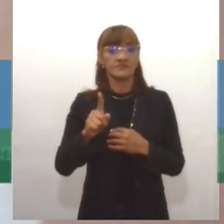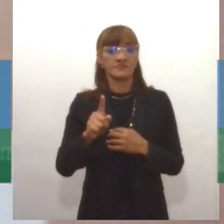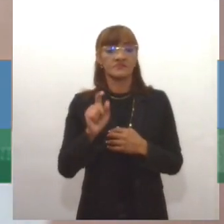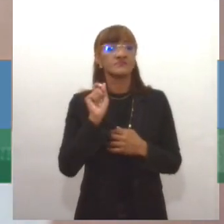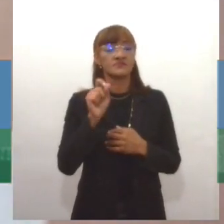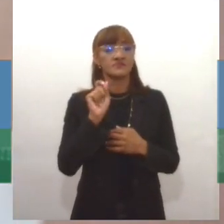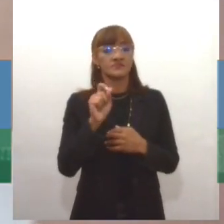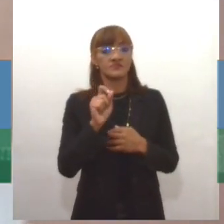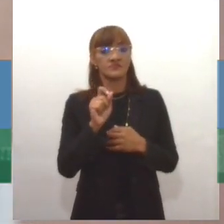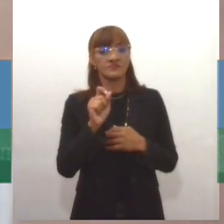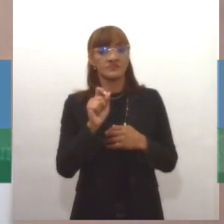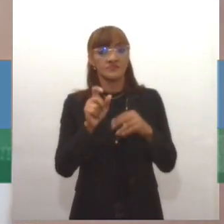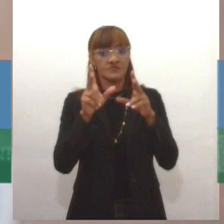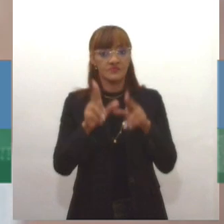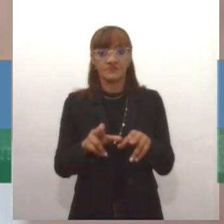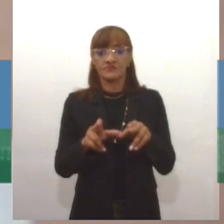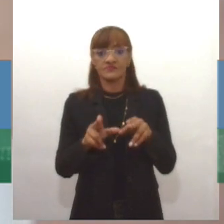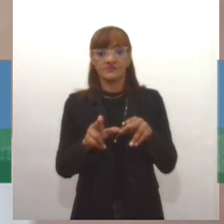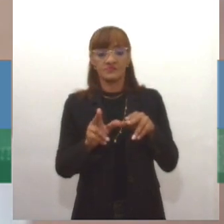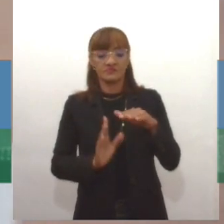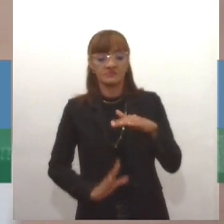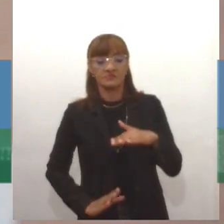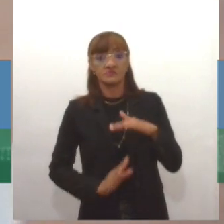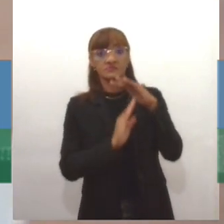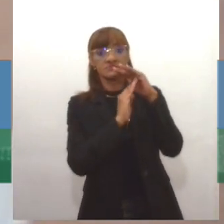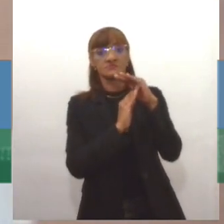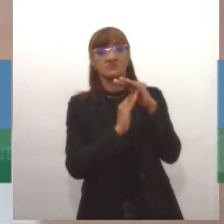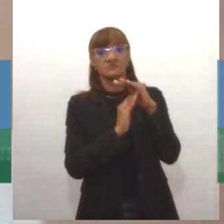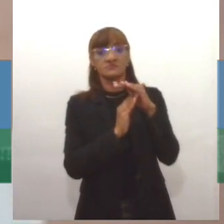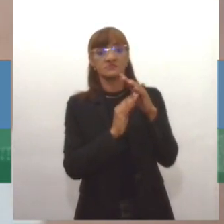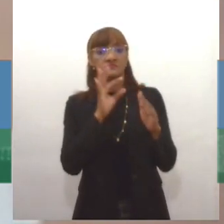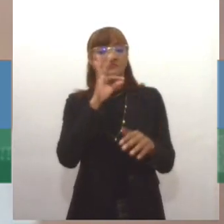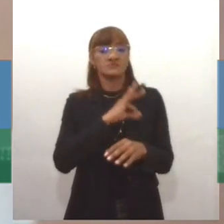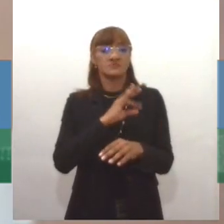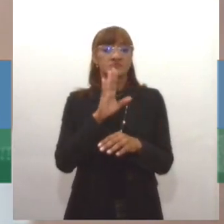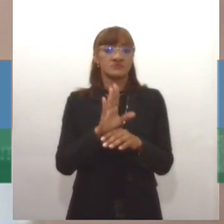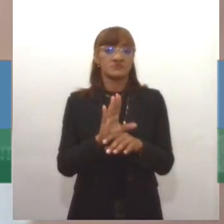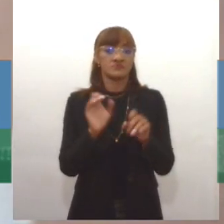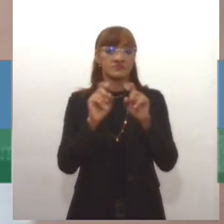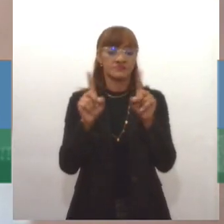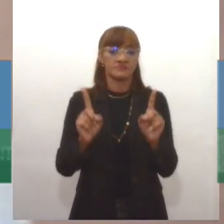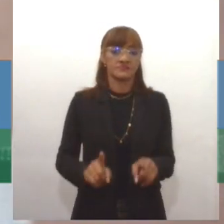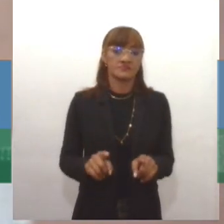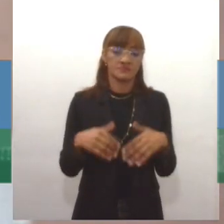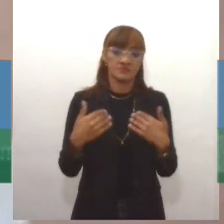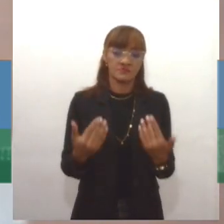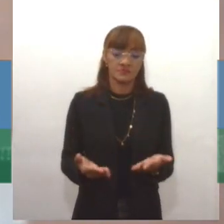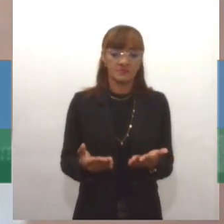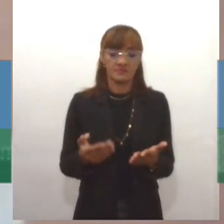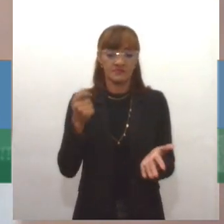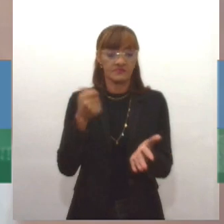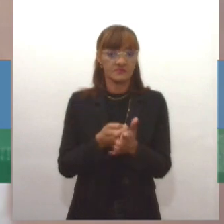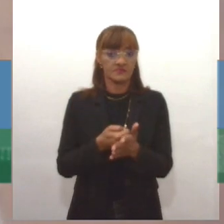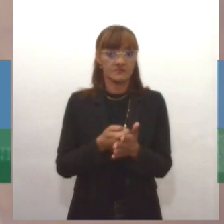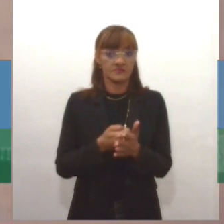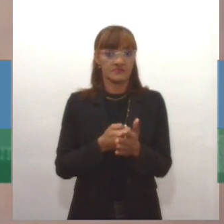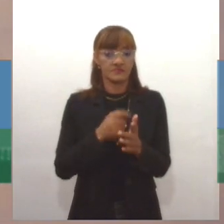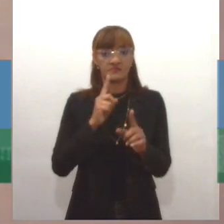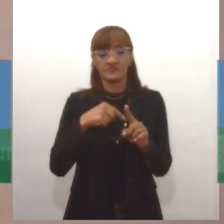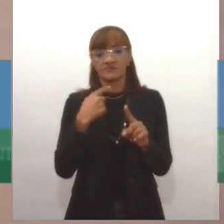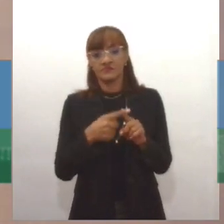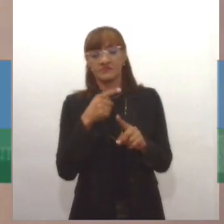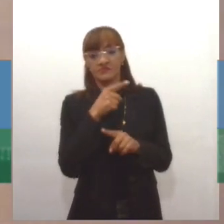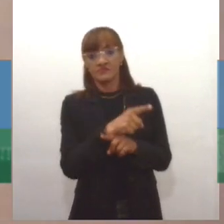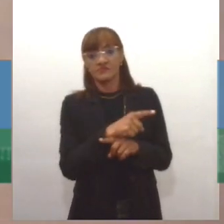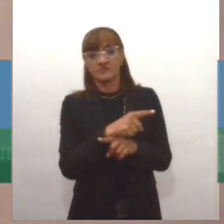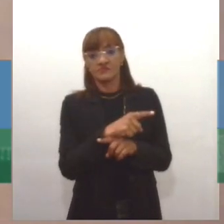de remuneração. Então, você pode pagar muito mais para um funcionário numa OS, tá? Sim.